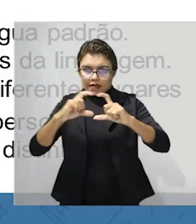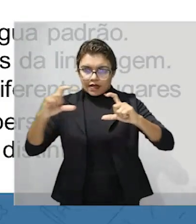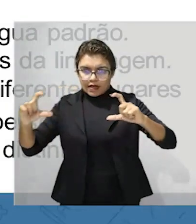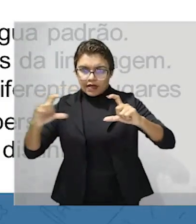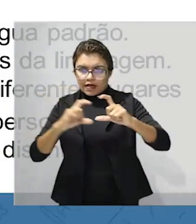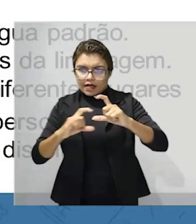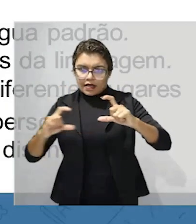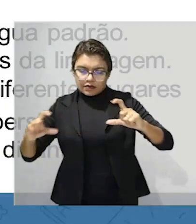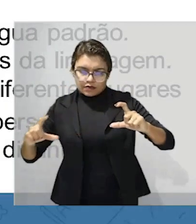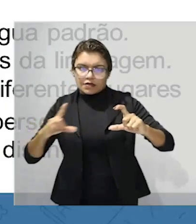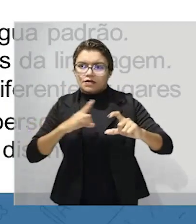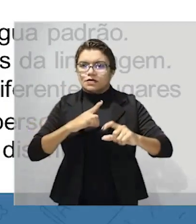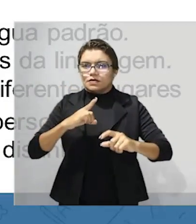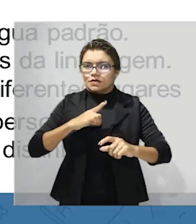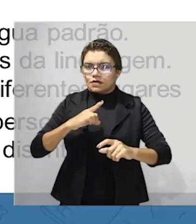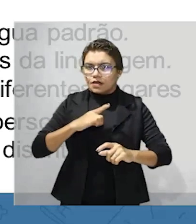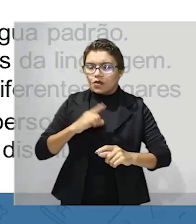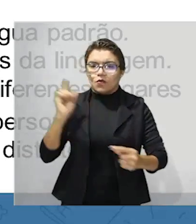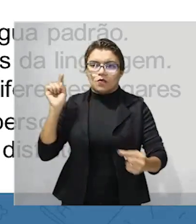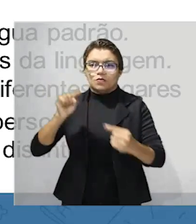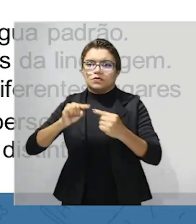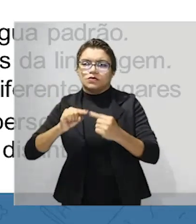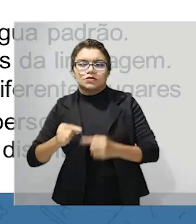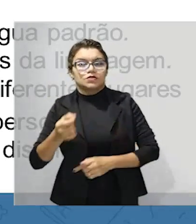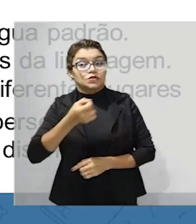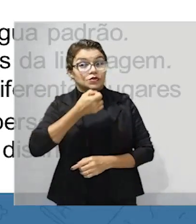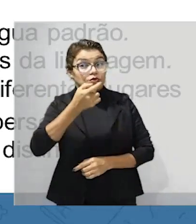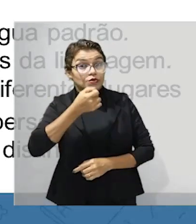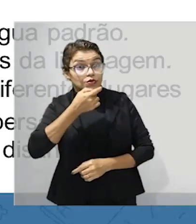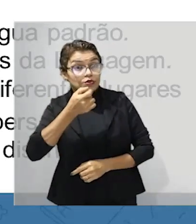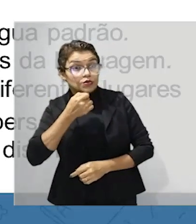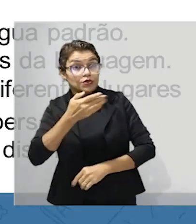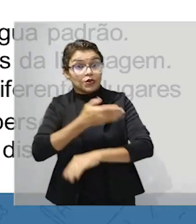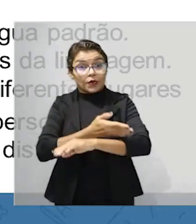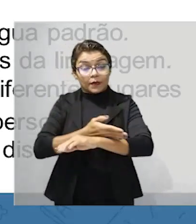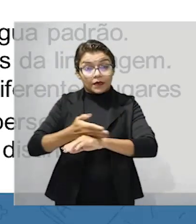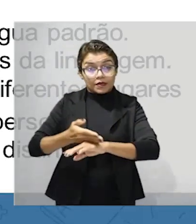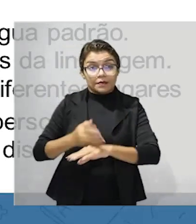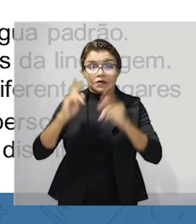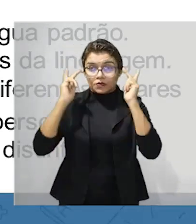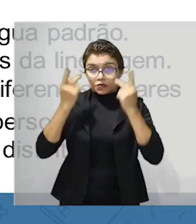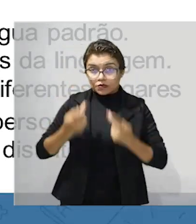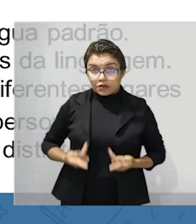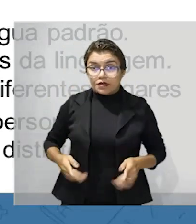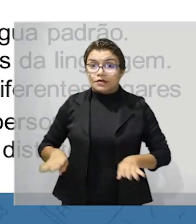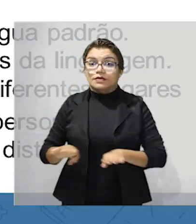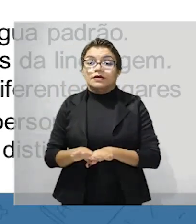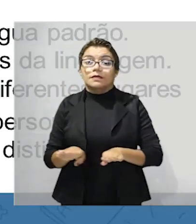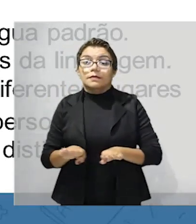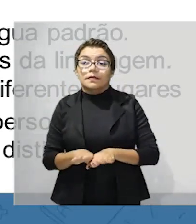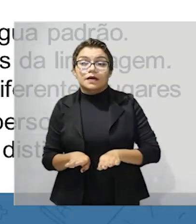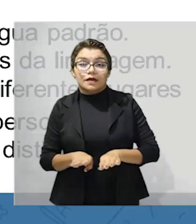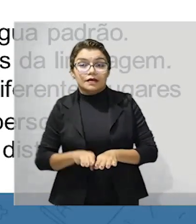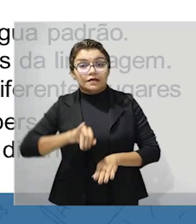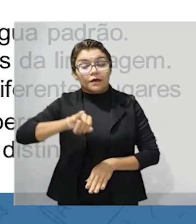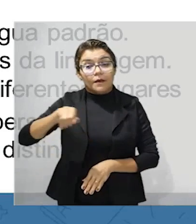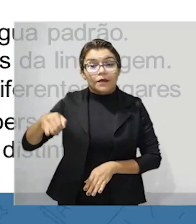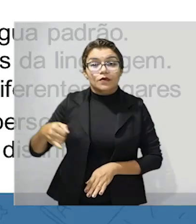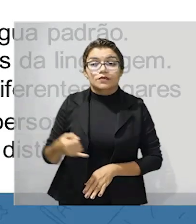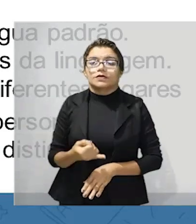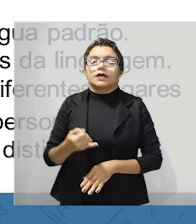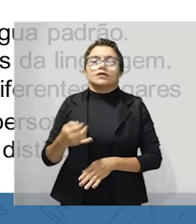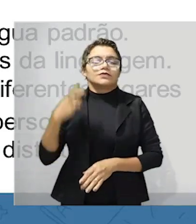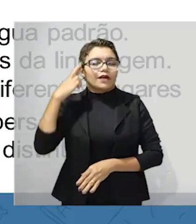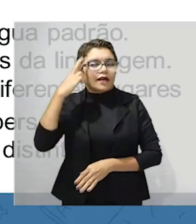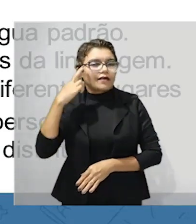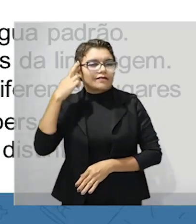com o intuito de satirizar comportamentos humanos e, assim, oportunizam a reflexão